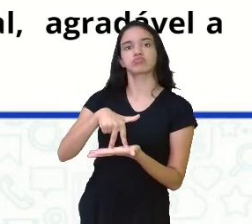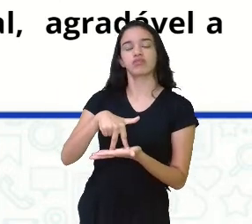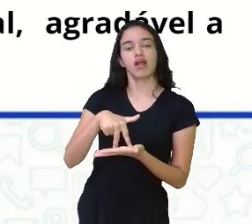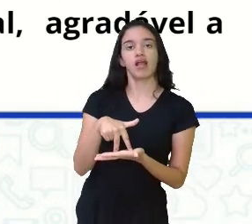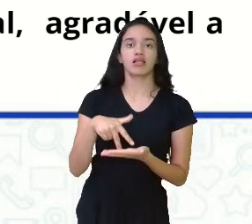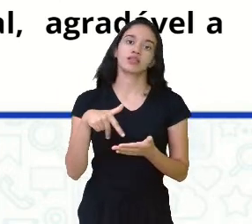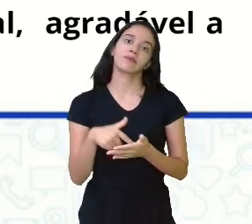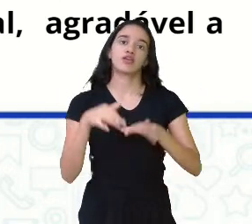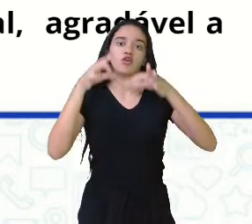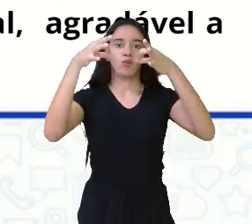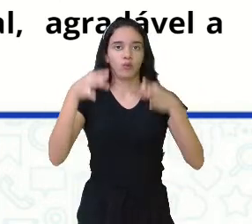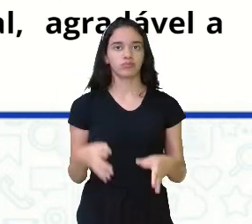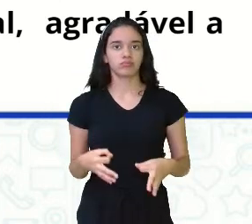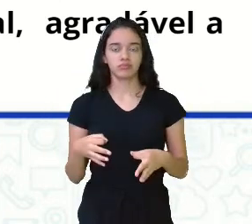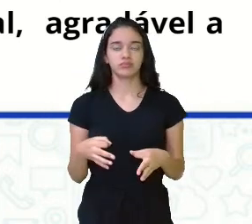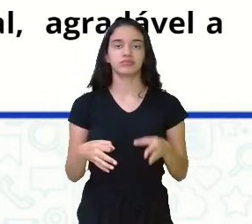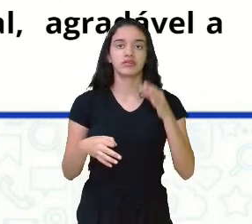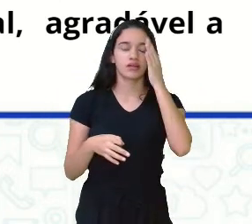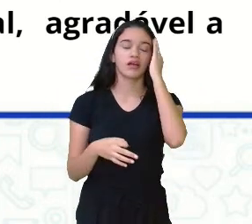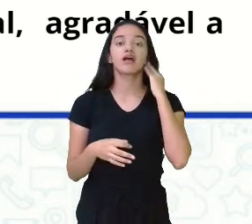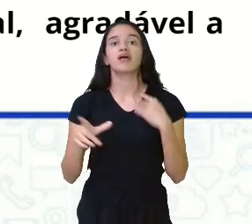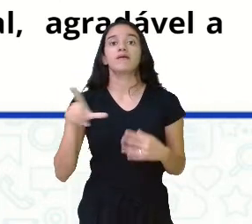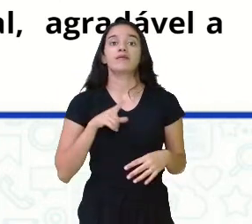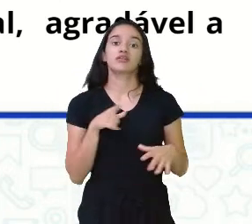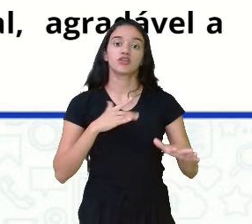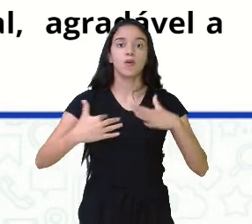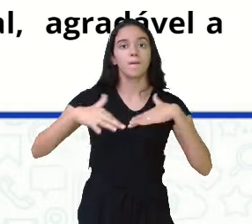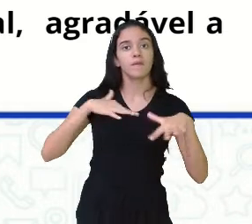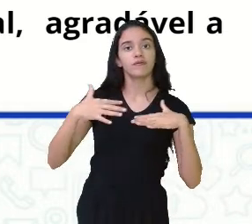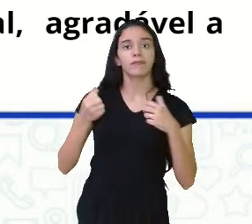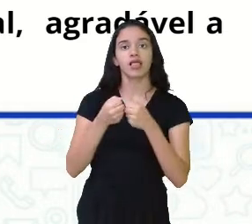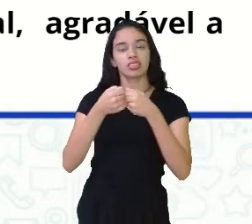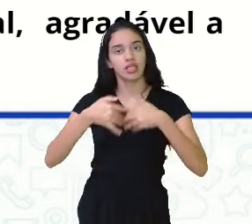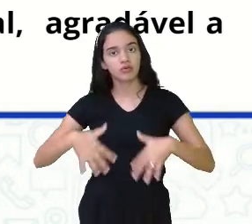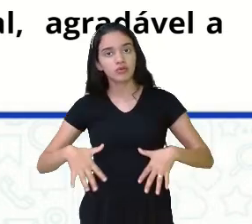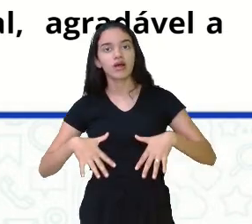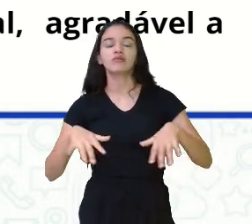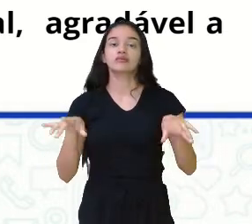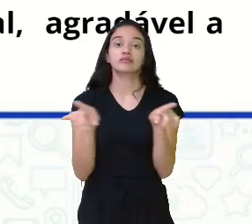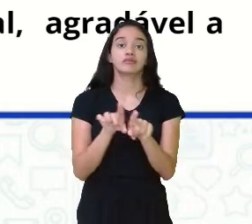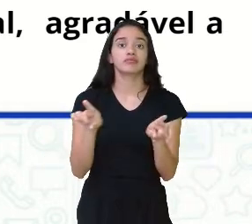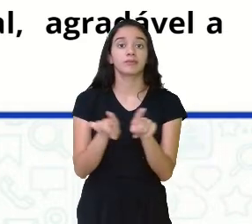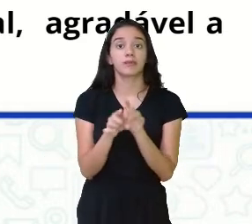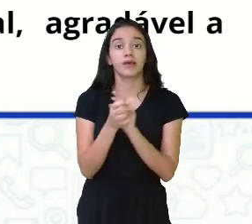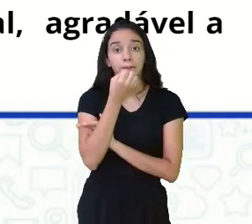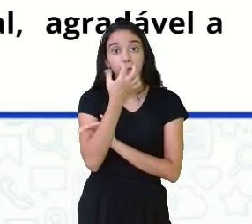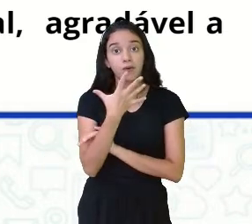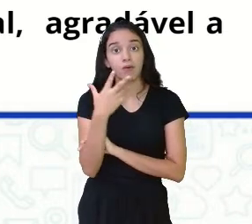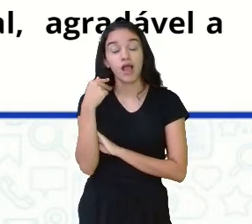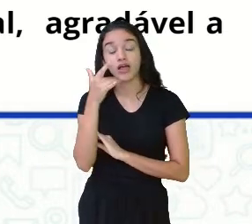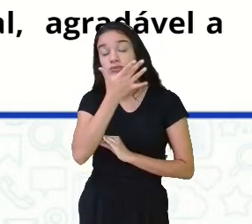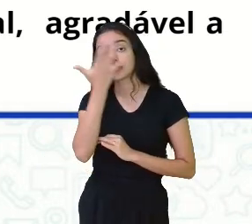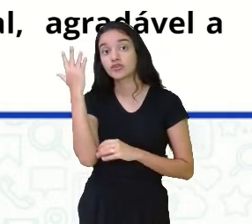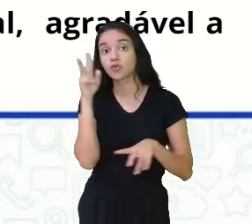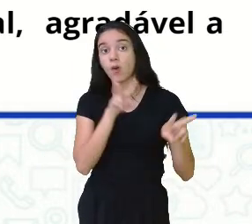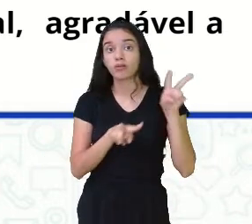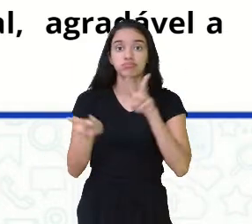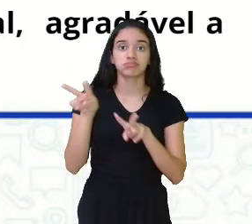complementar corretamente para obter um movimento natural, agradável a quem vê